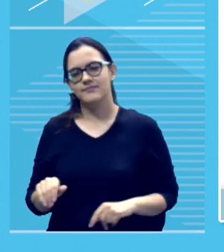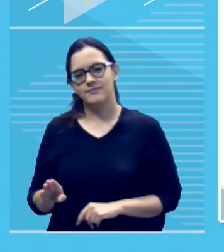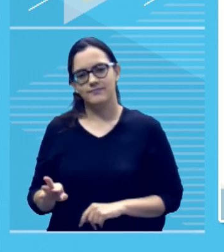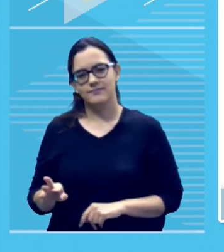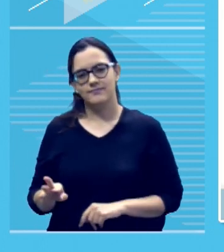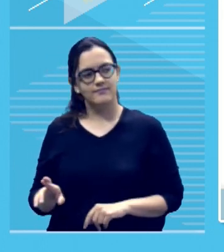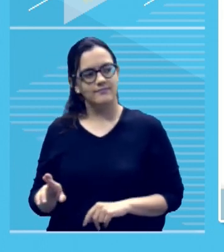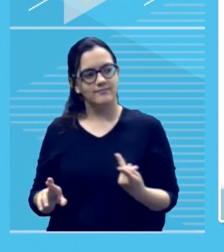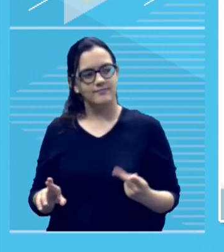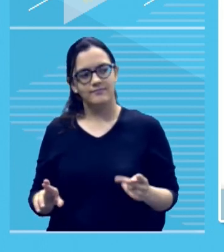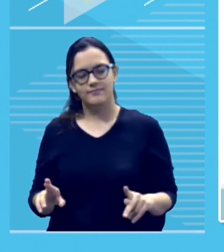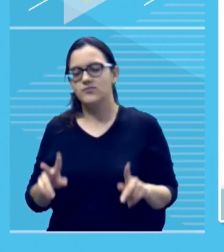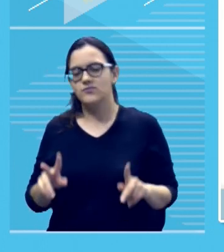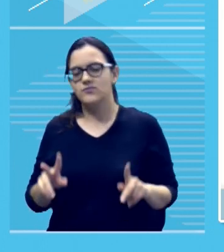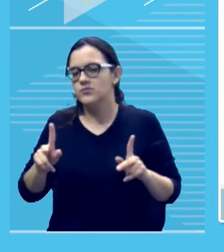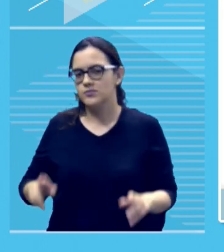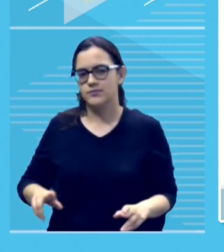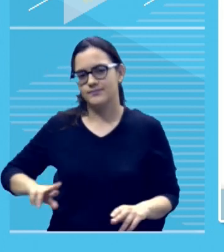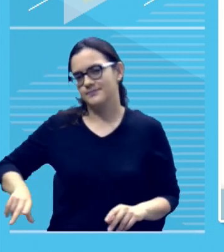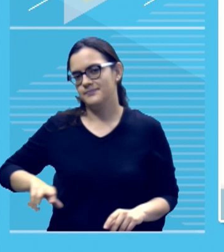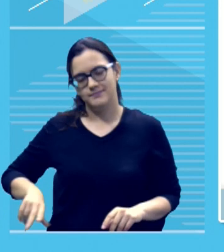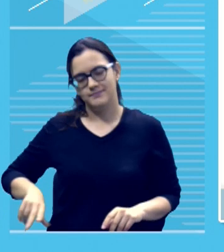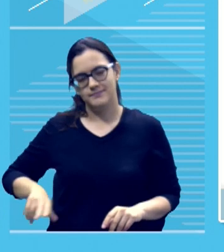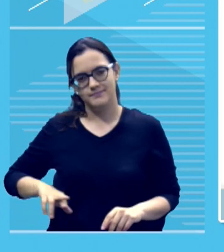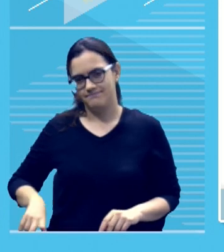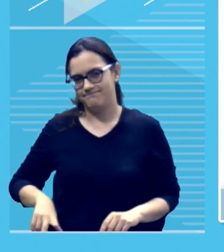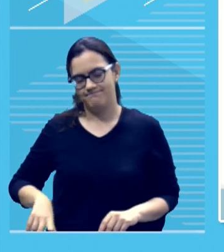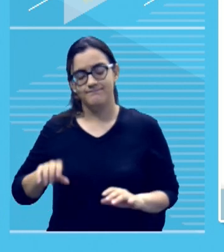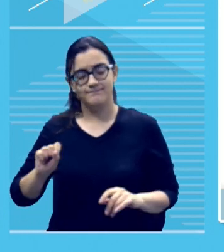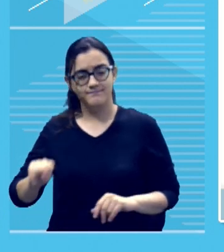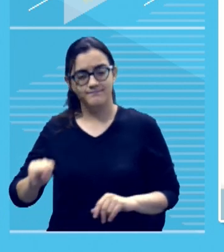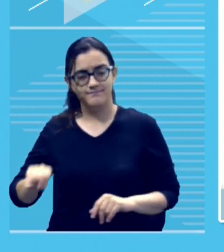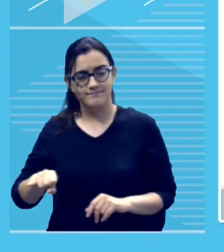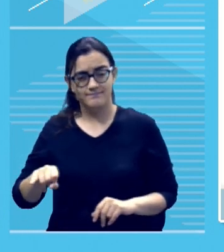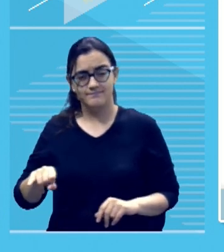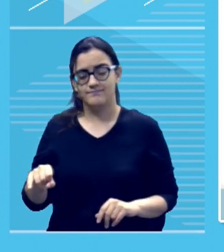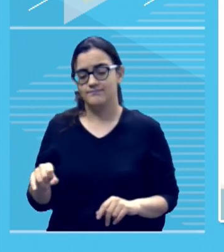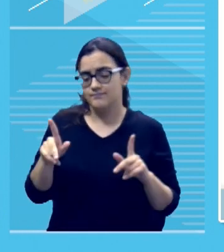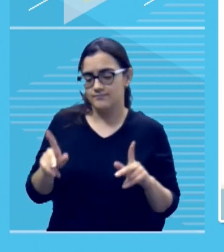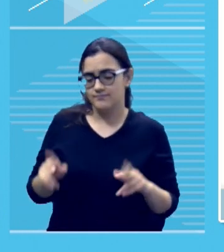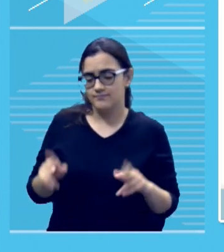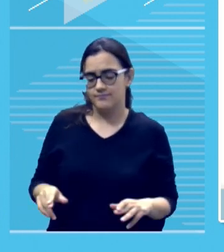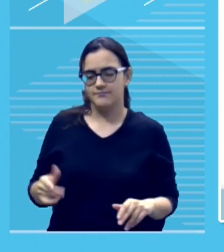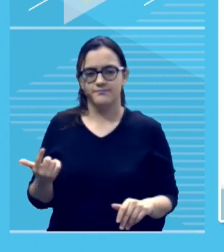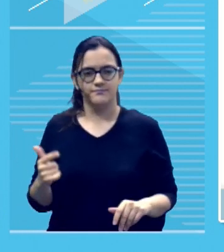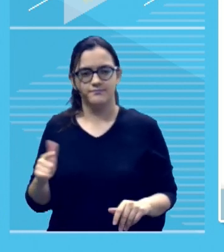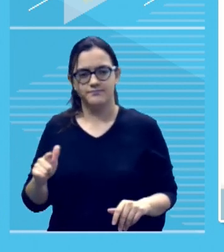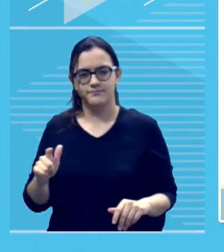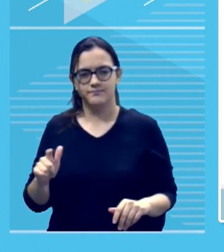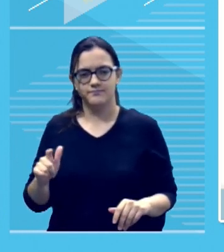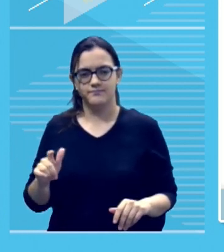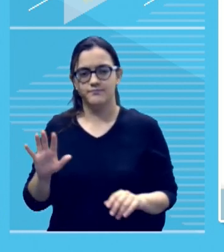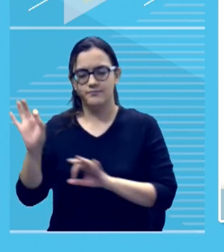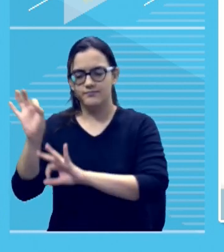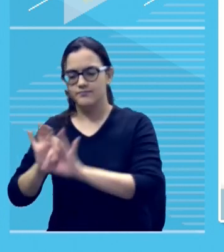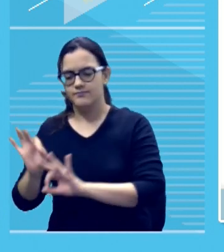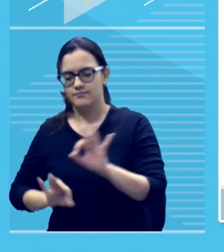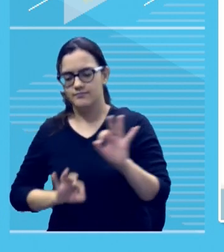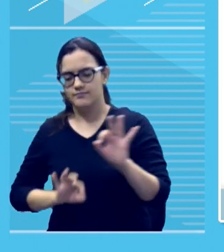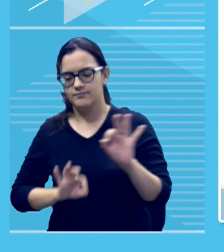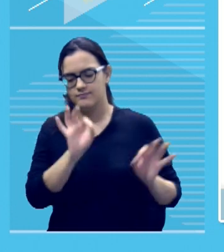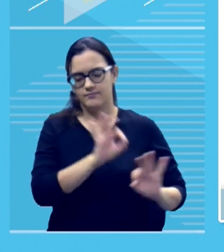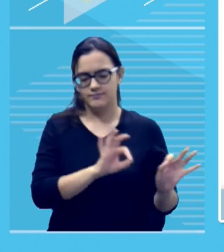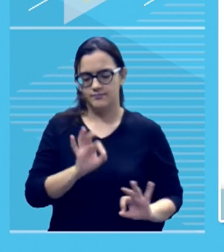aprender: diastereoisômeros, e quando um não é a imagem do outro. Agora, quando